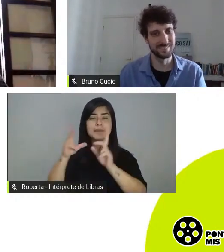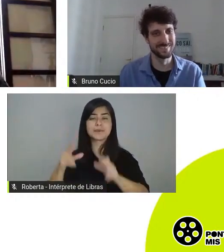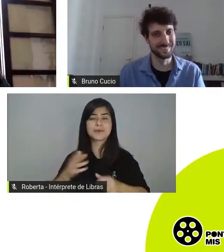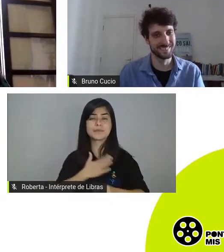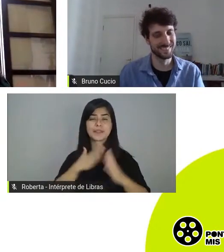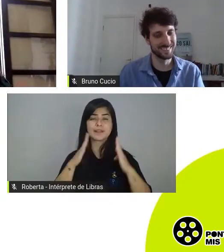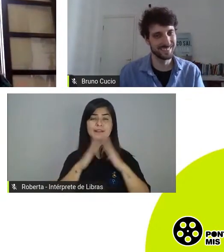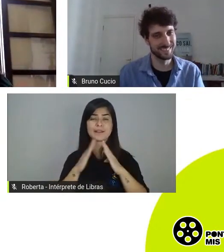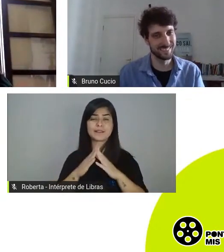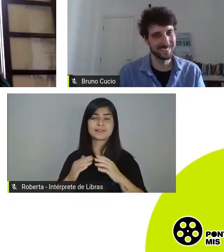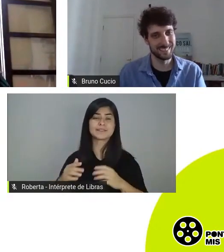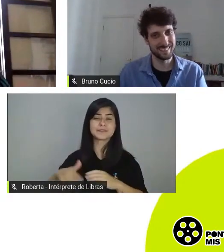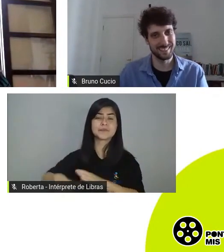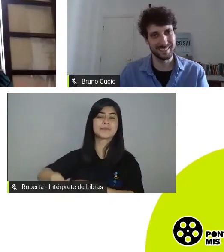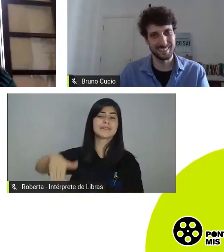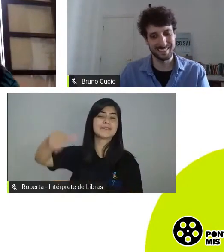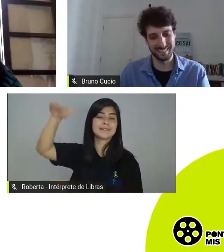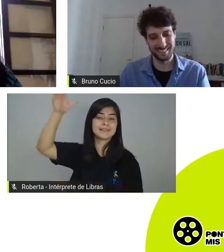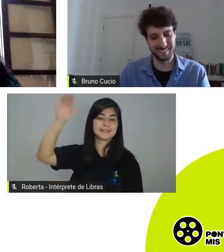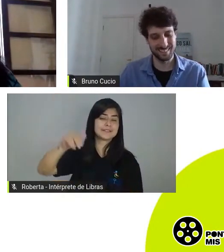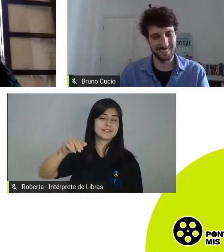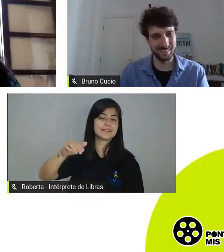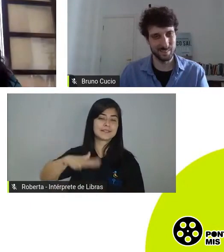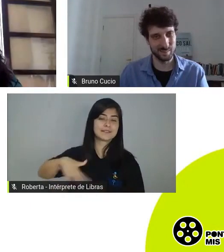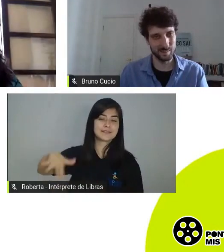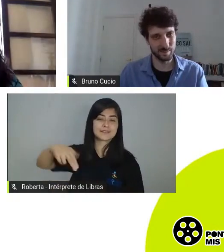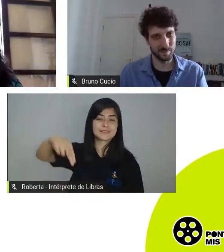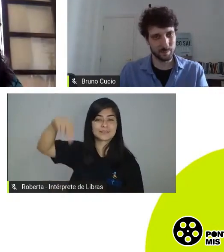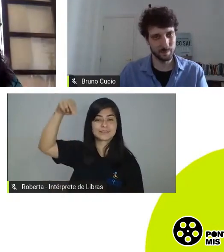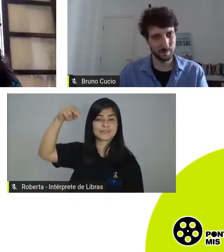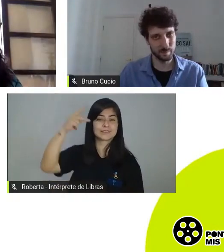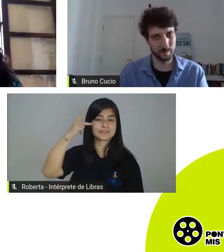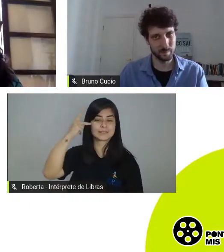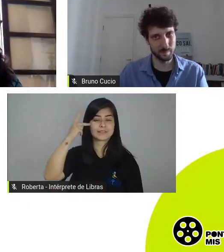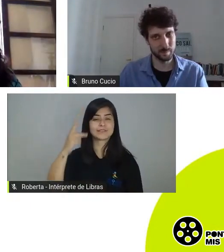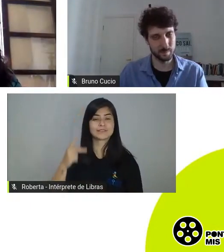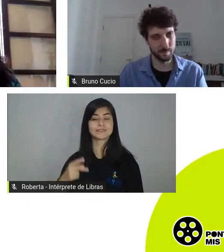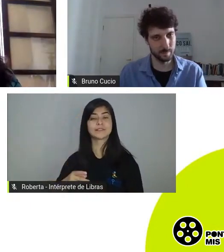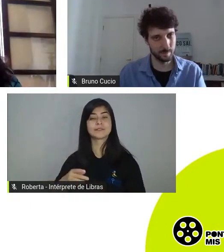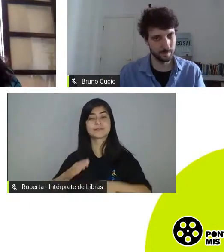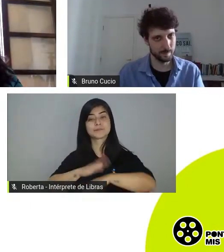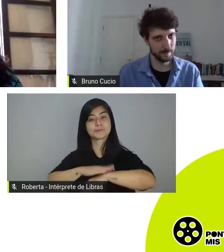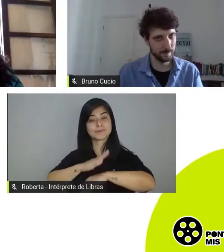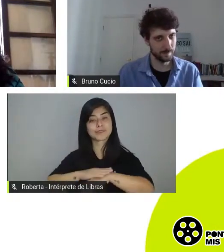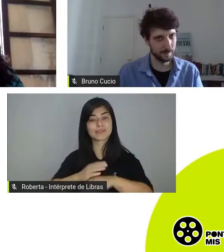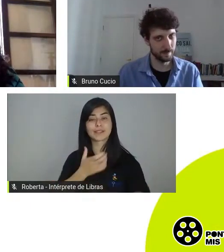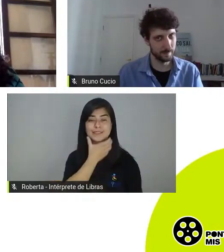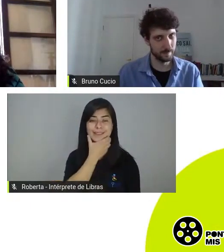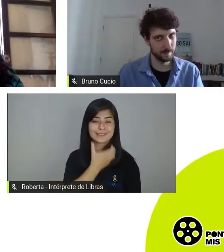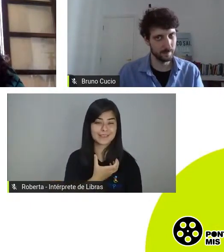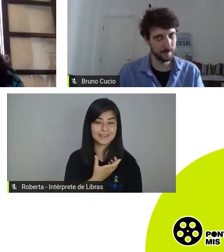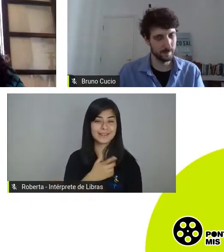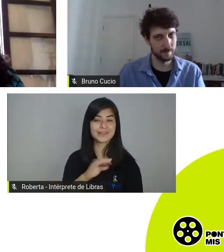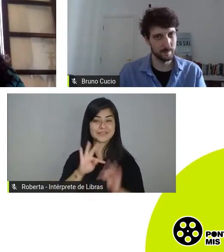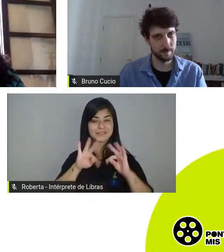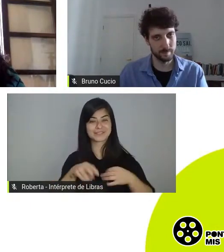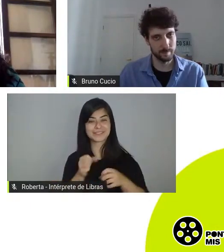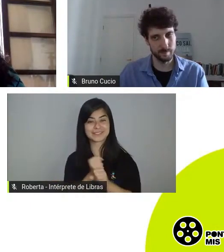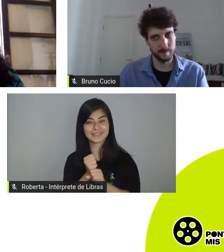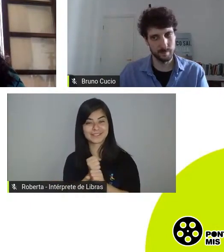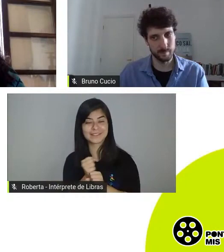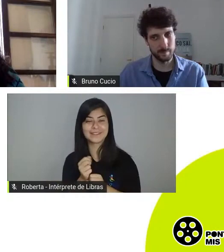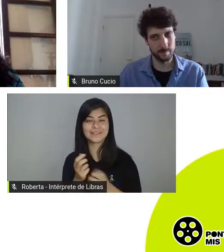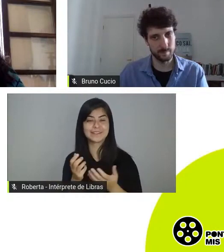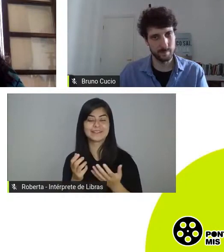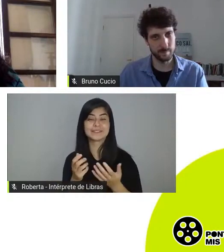minha adolescência, lá aqui na Zona Norte de São Paulo. Então, isso também... Acho que esse momento Natal, né, e a gente fim de ano repensando tudo